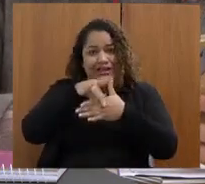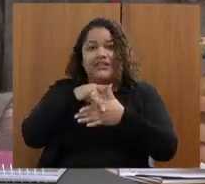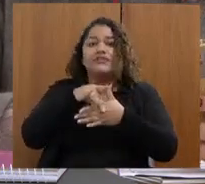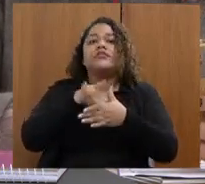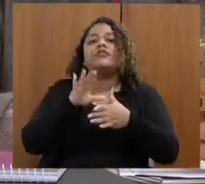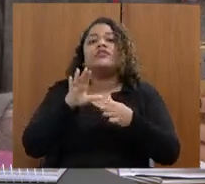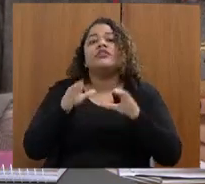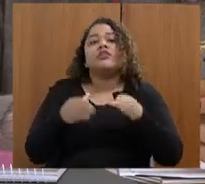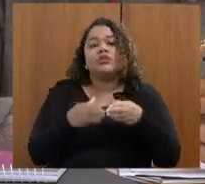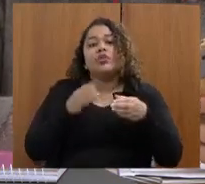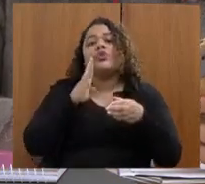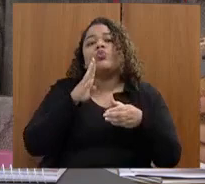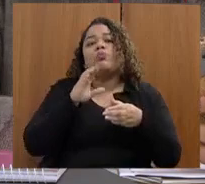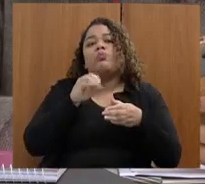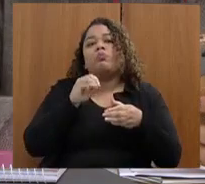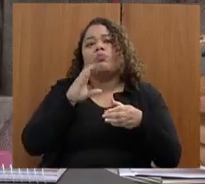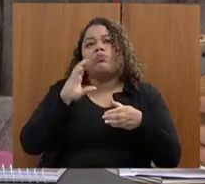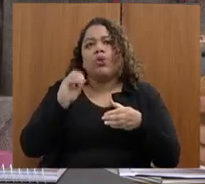do bloco